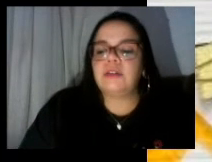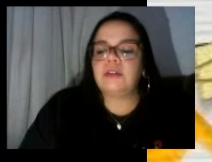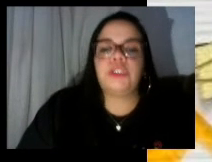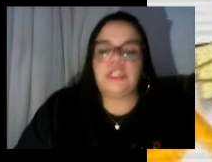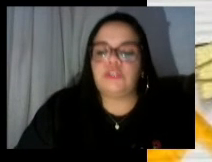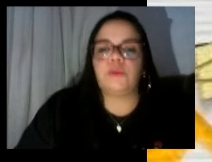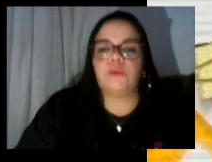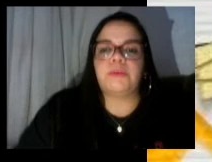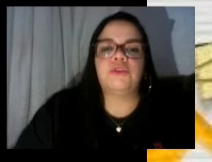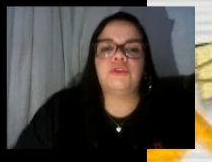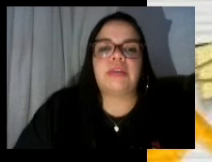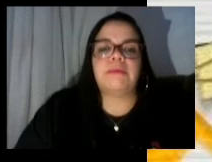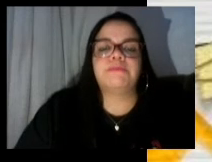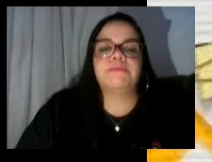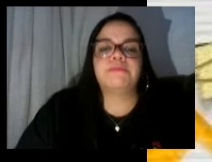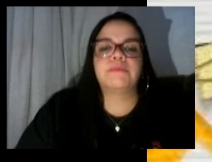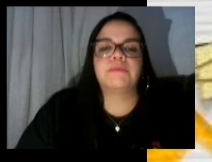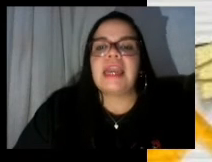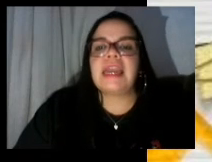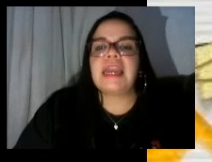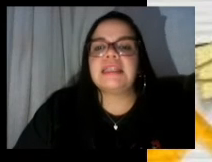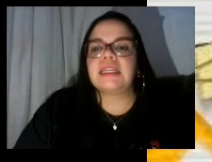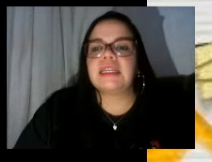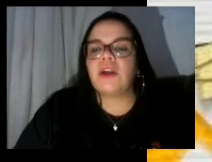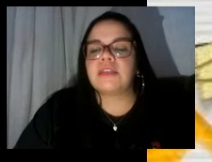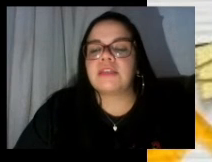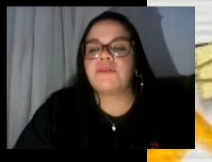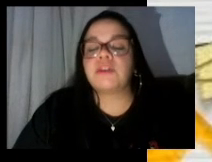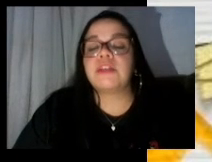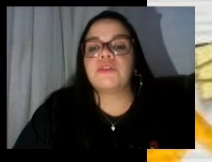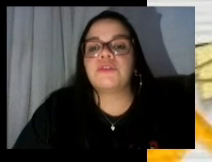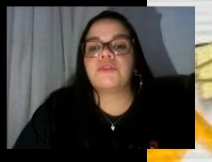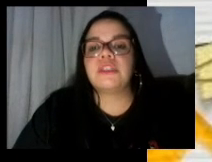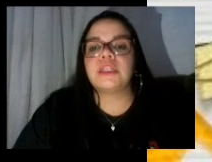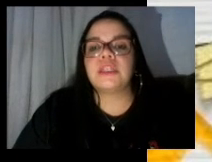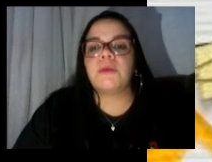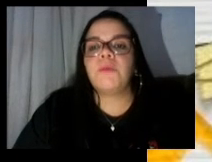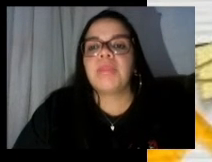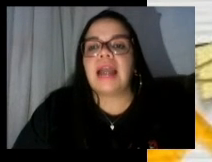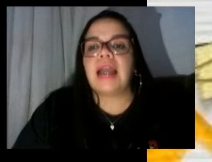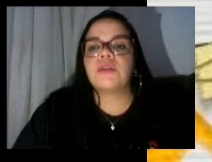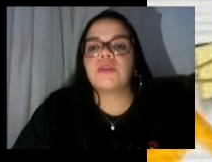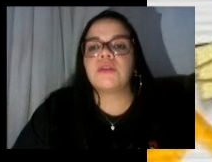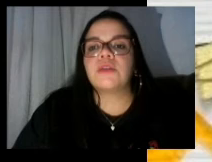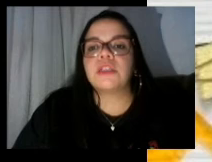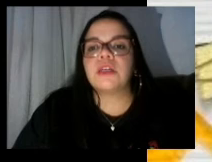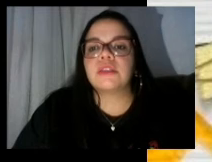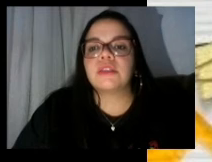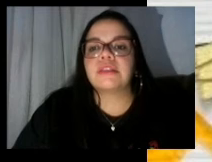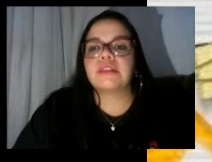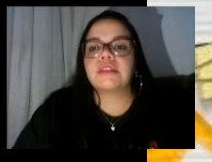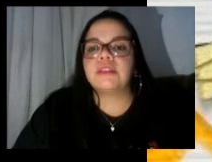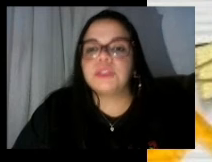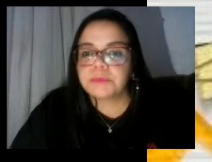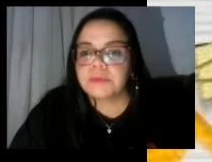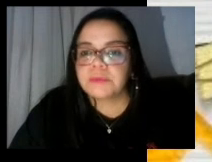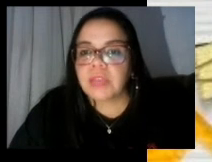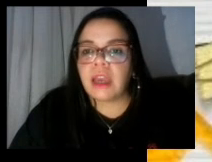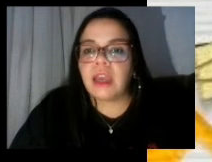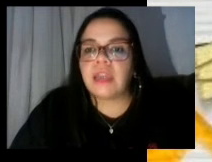Eu não mostrei, desculpa, deixa eu voltar. Esse aqui, ó, essa foto tá no livro de vocês, tá bom? Aqui são os negros